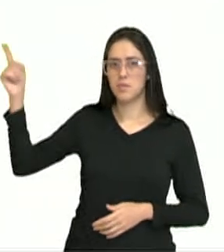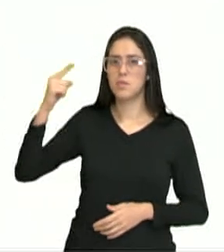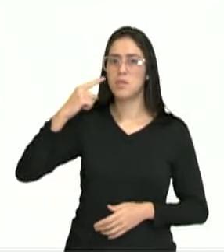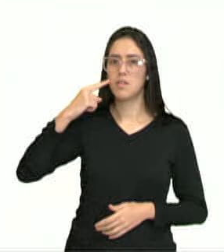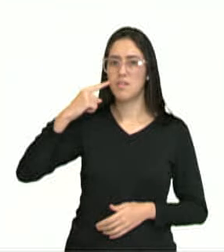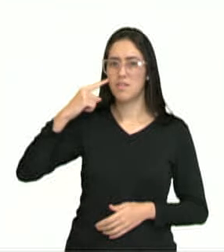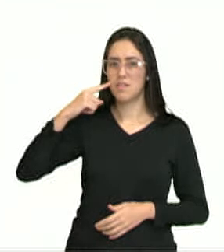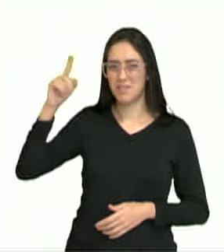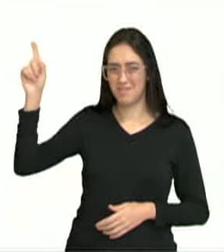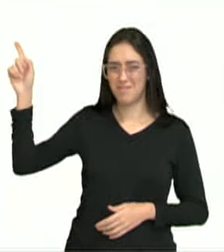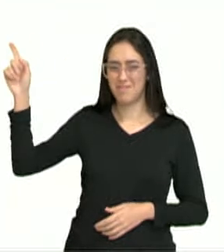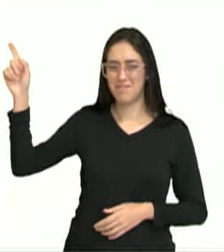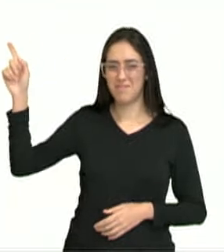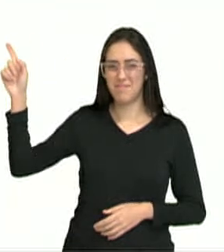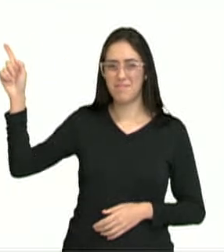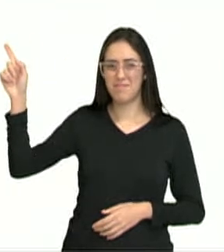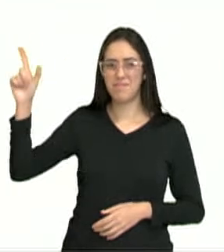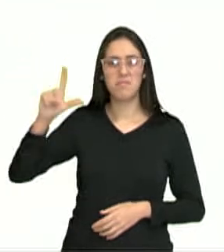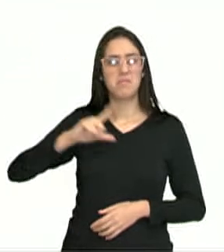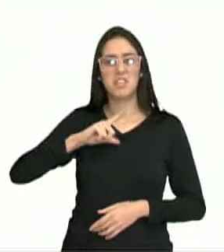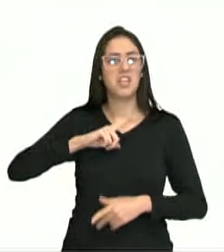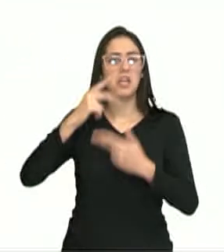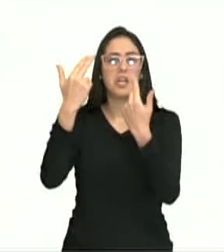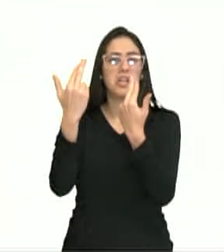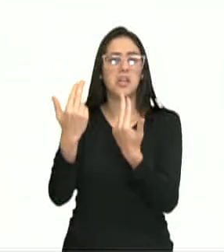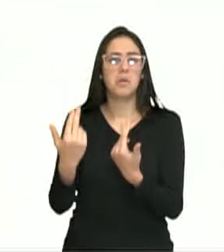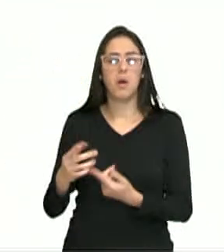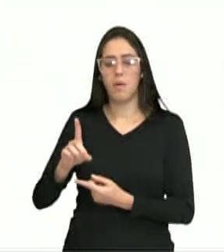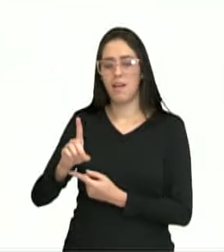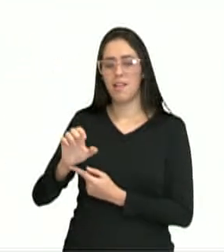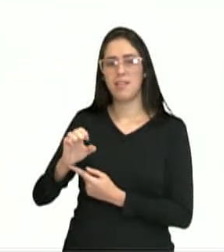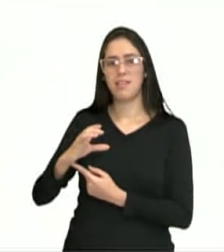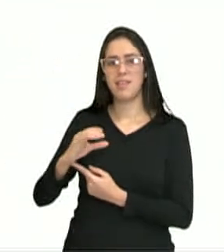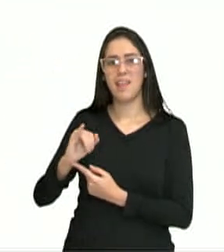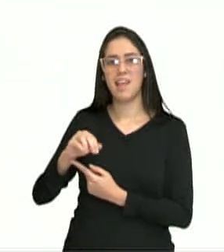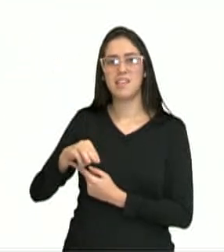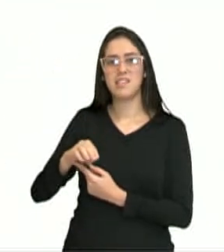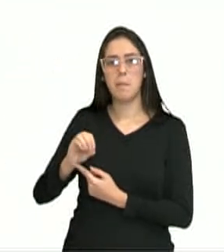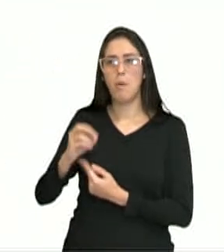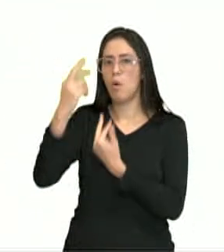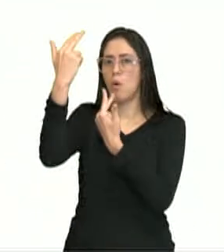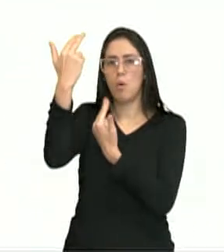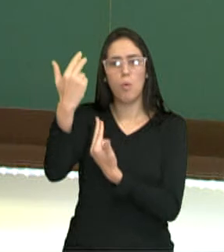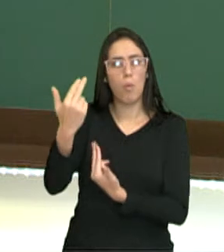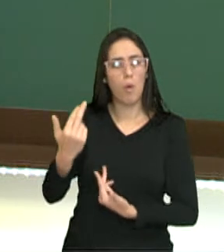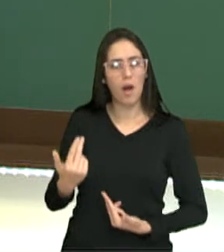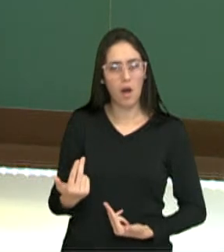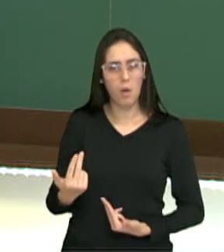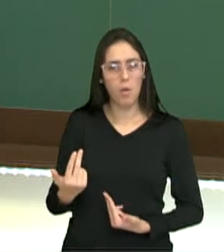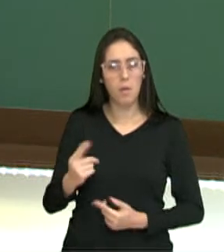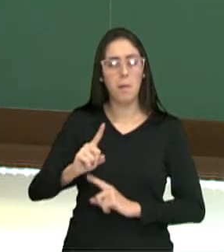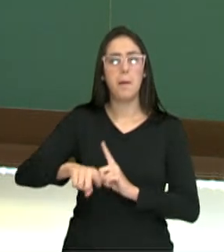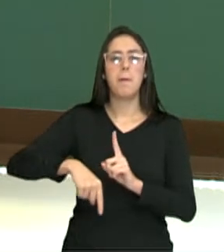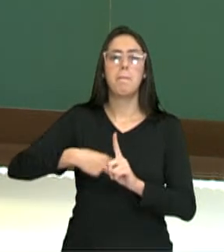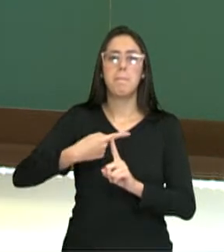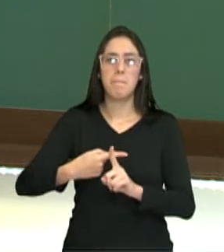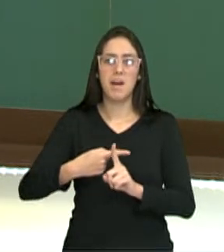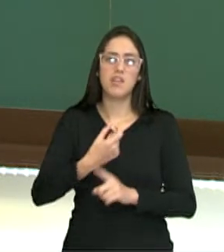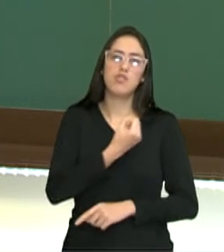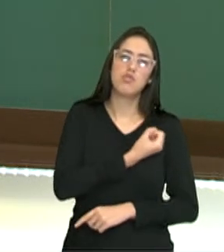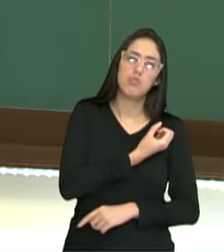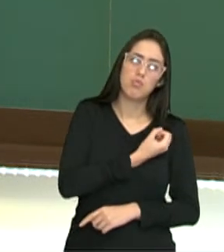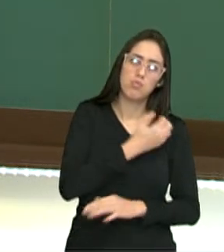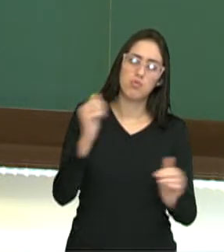observarem aqui, permanece, né, décimo e retoma, ó,